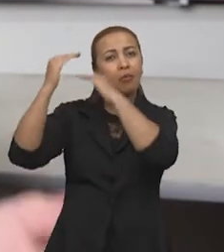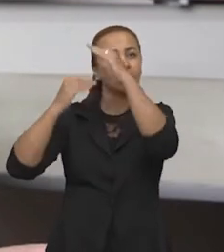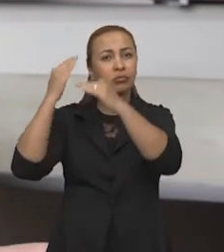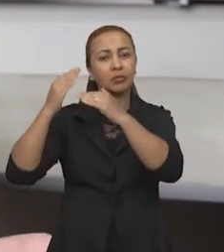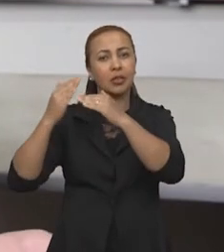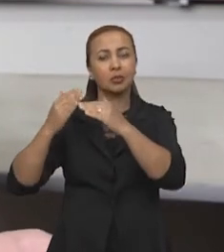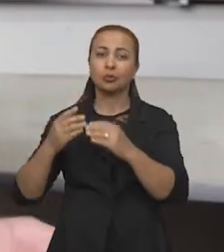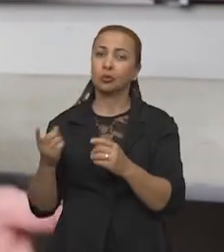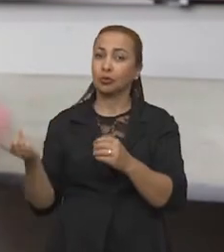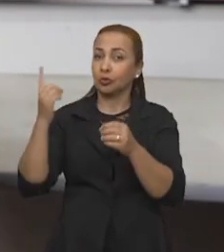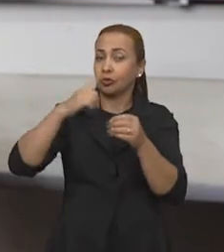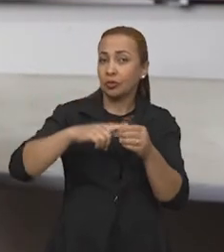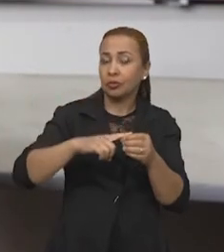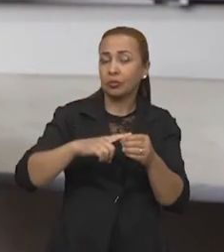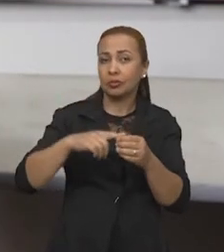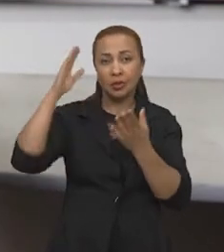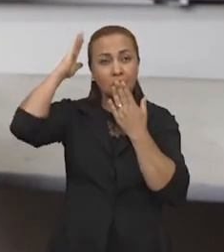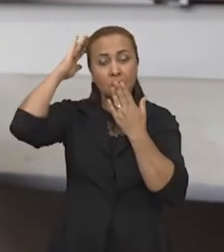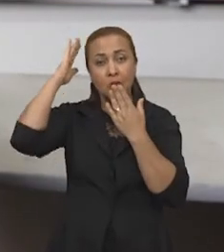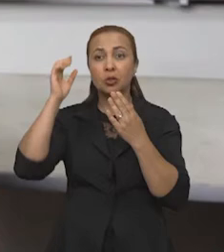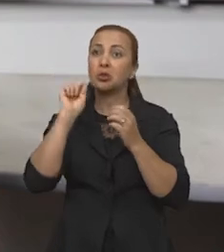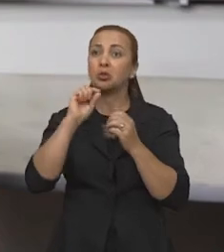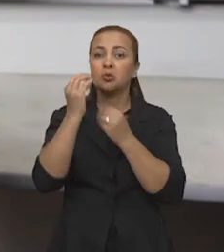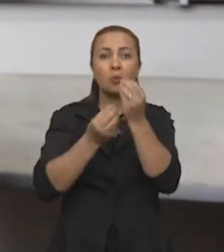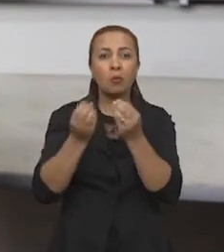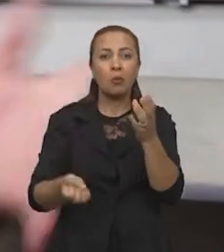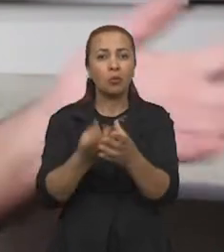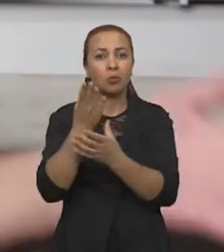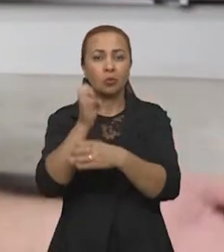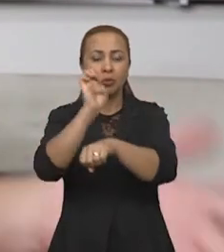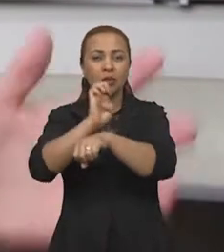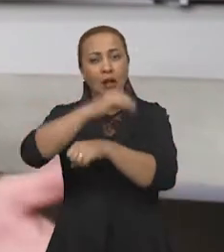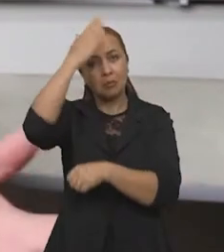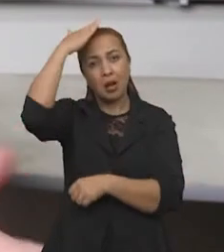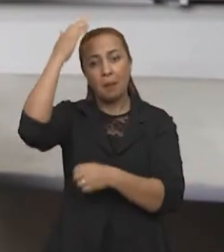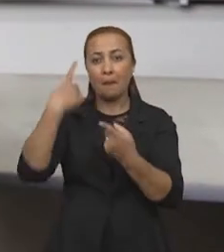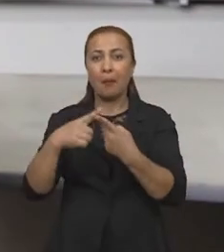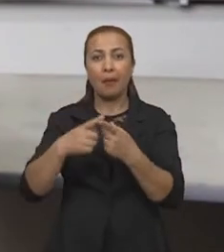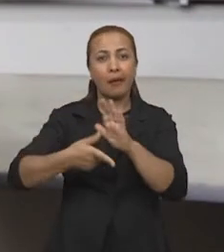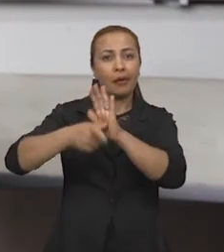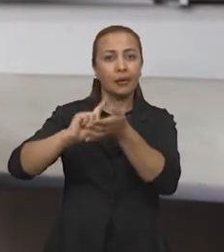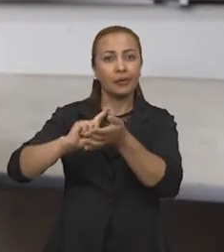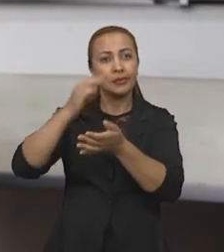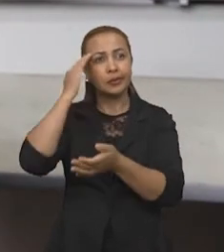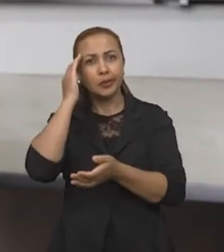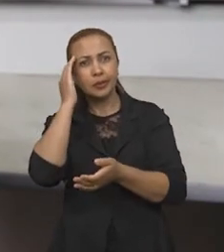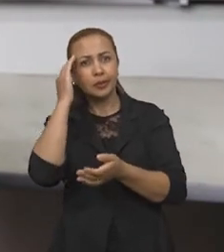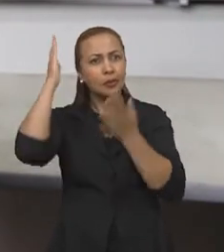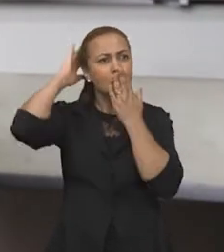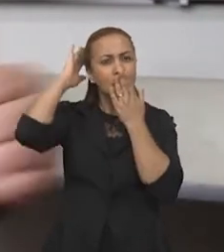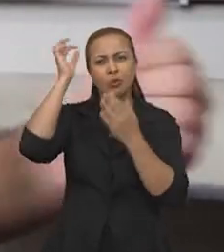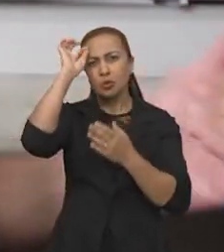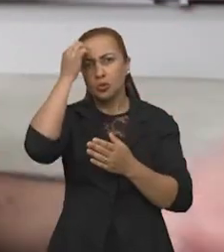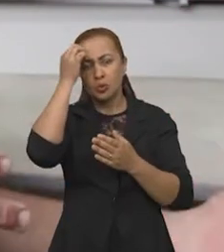ocupação pretérita do que hoje é o estado da Paraíba. Né? Porque antes a gente acreditava tupi no